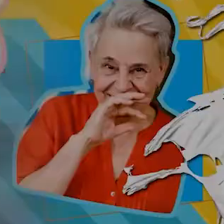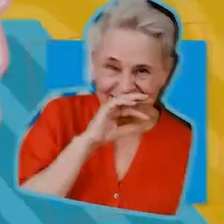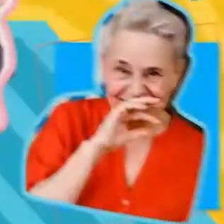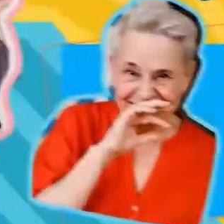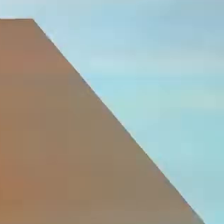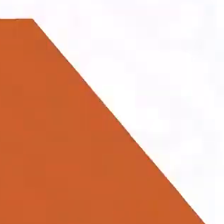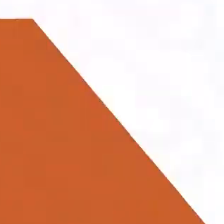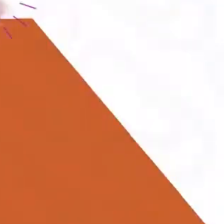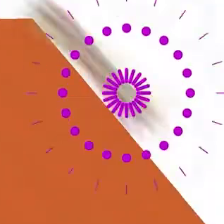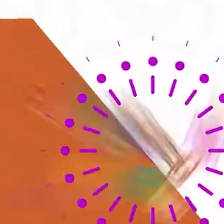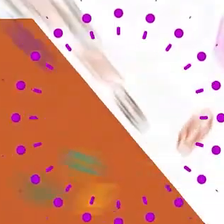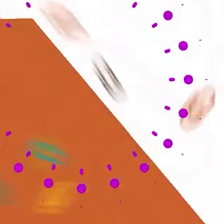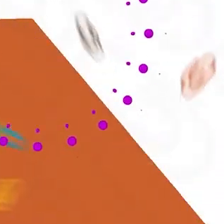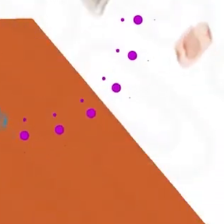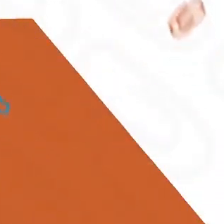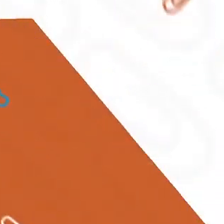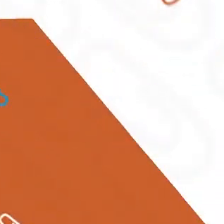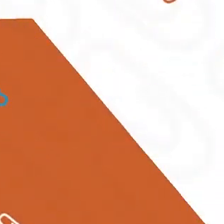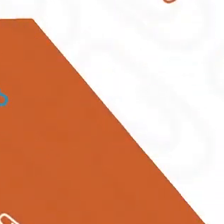a